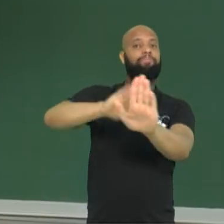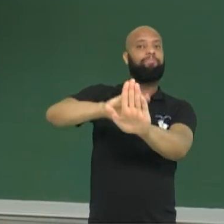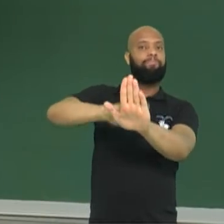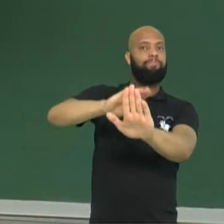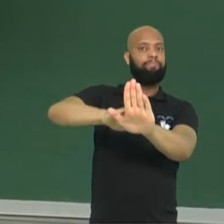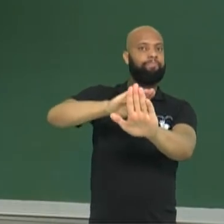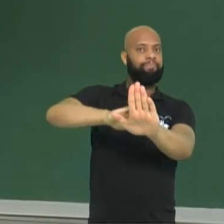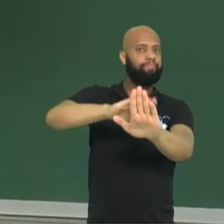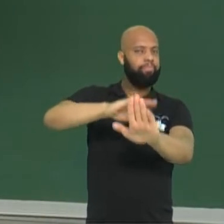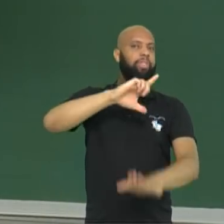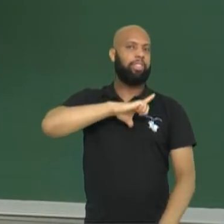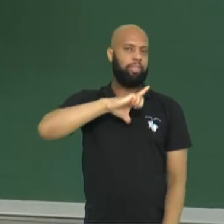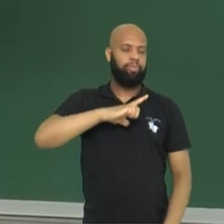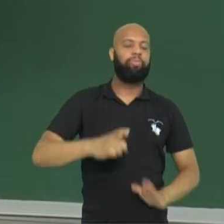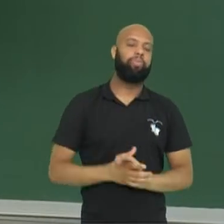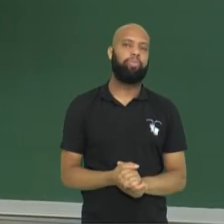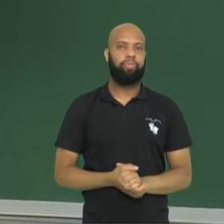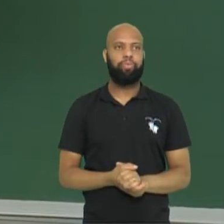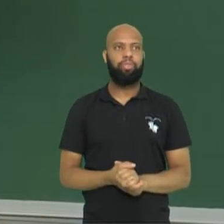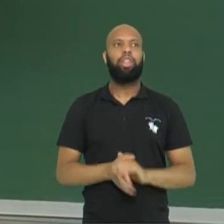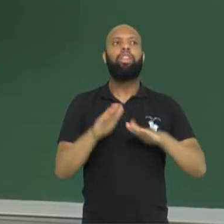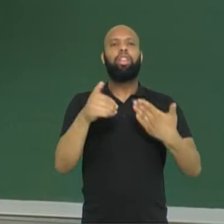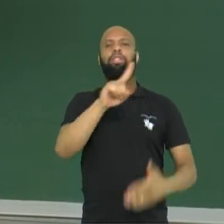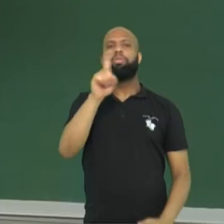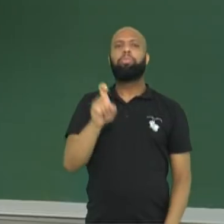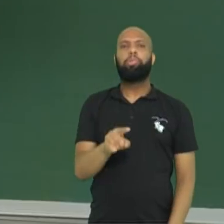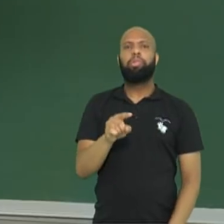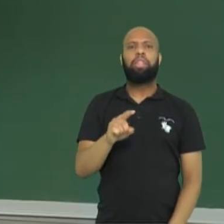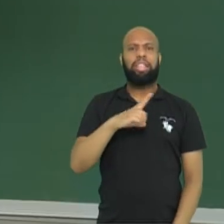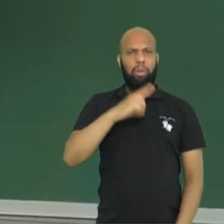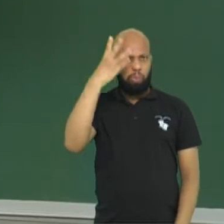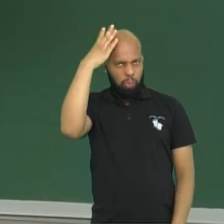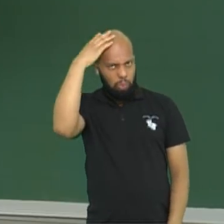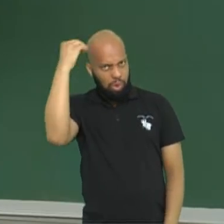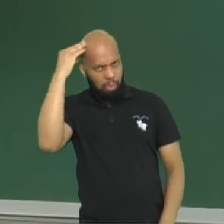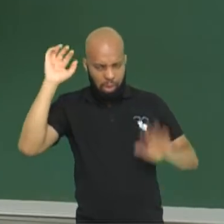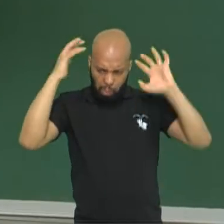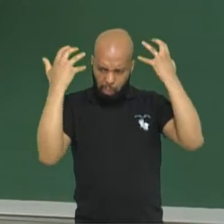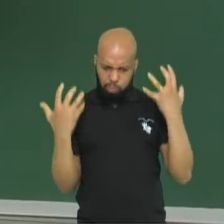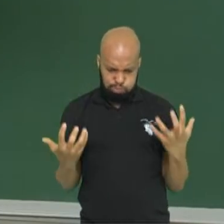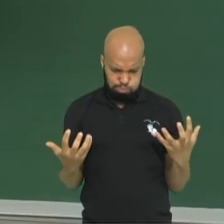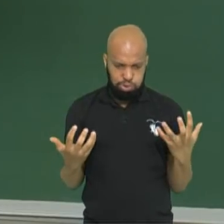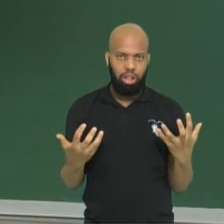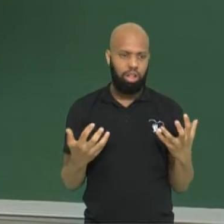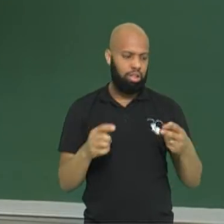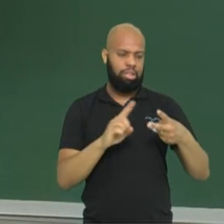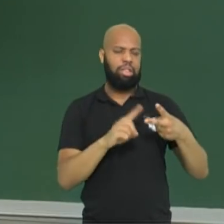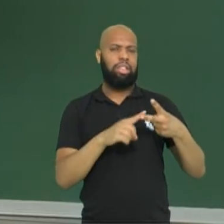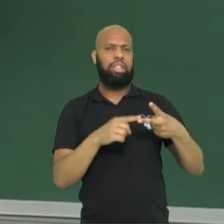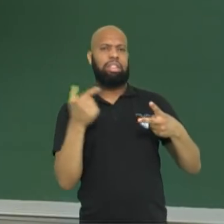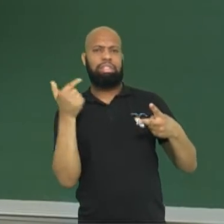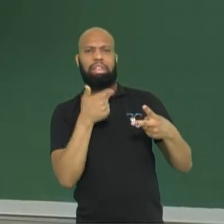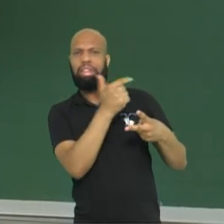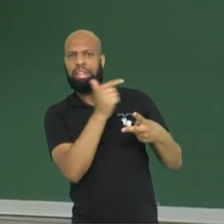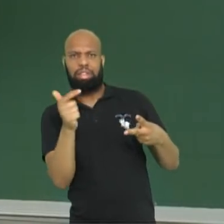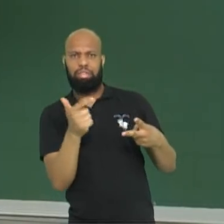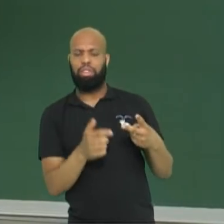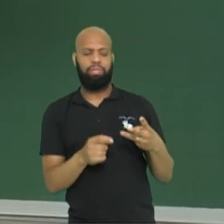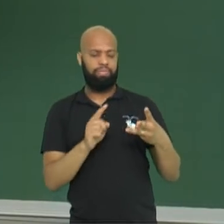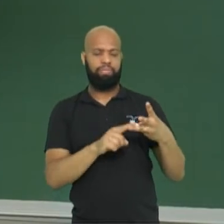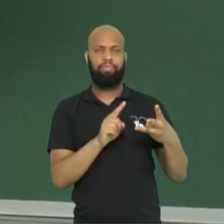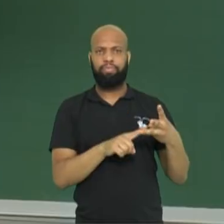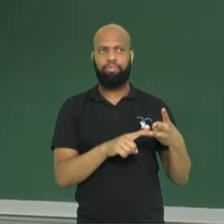outros significados. Então, será que é ter muito cabelo? Será que é algo sem graça? Essa história ela foi